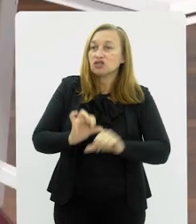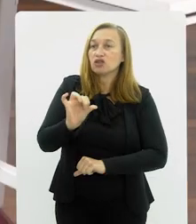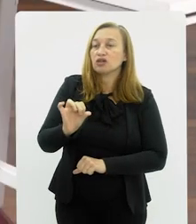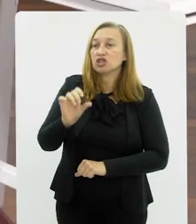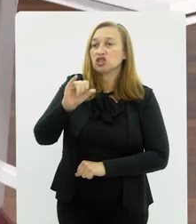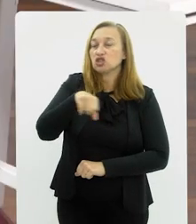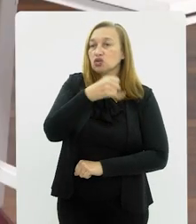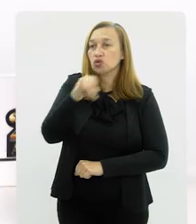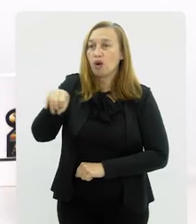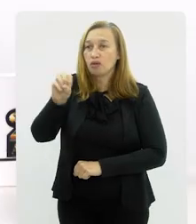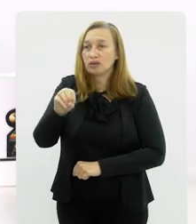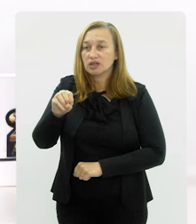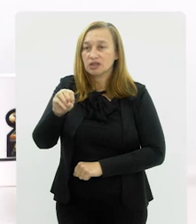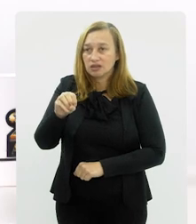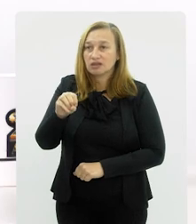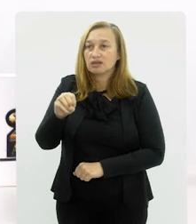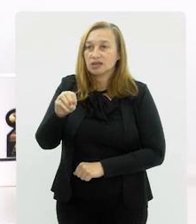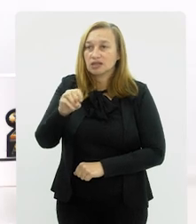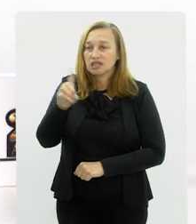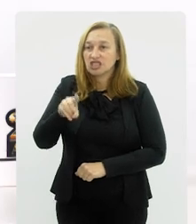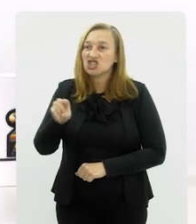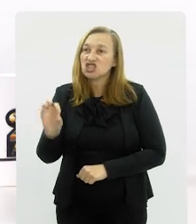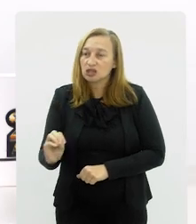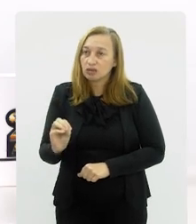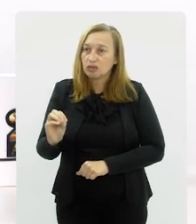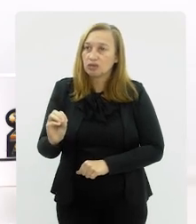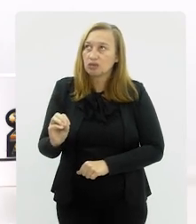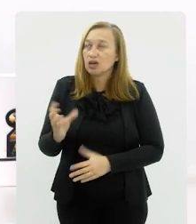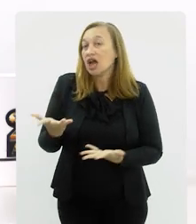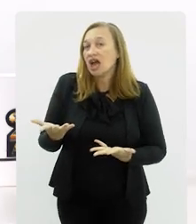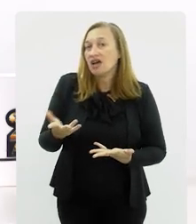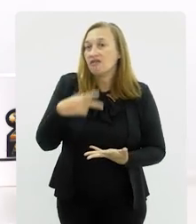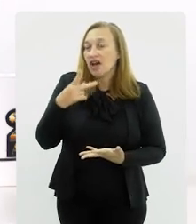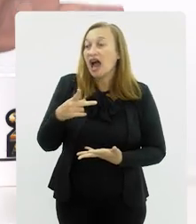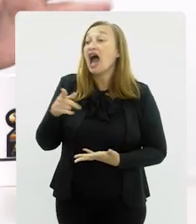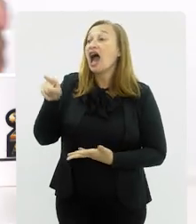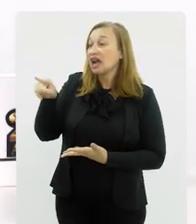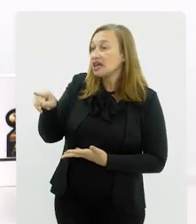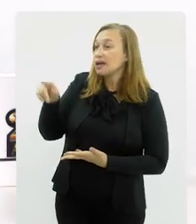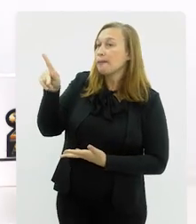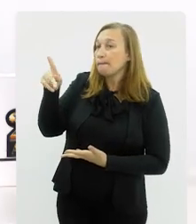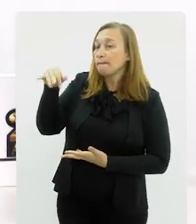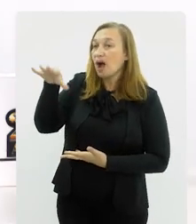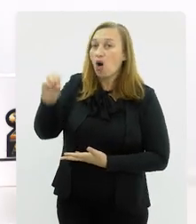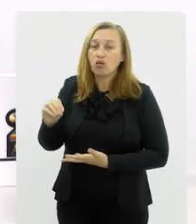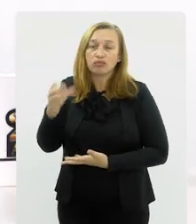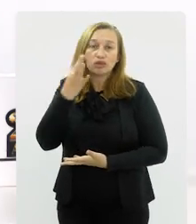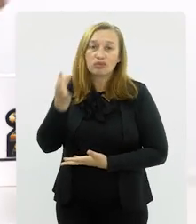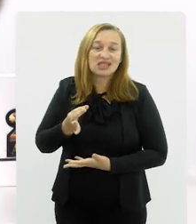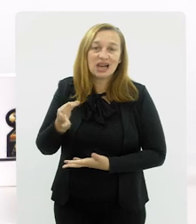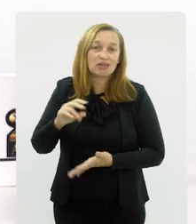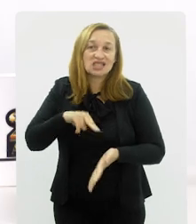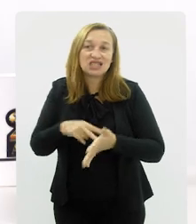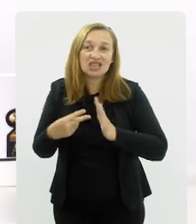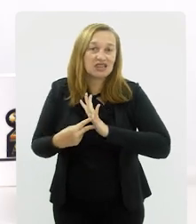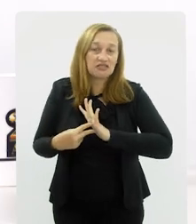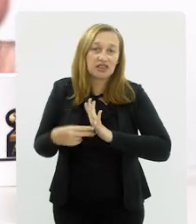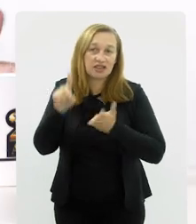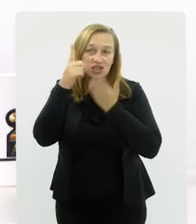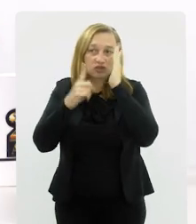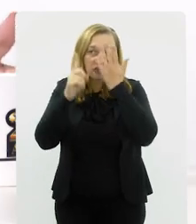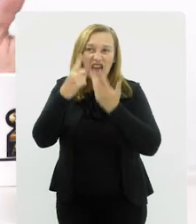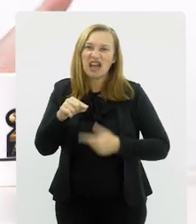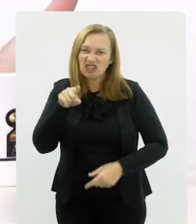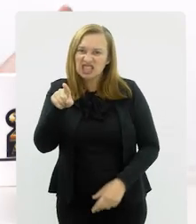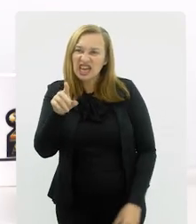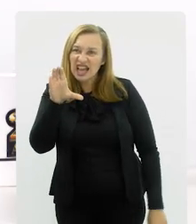dia você conversa com as pessoas, o Paulo Barros, não sabe nem o que é a escola de samba, mas sabe do Paulo Barros. Isso para a gente, carnaval, muitas